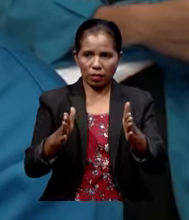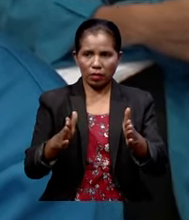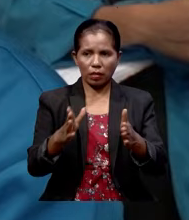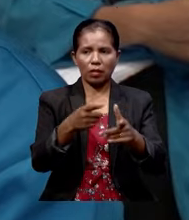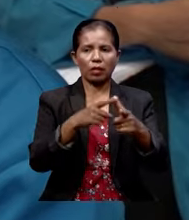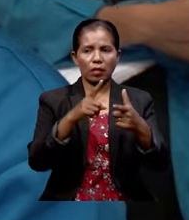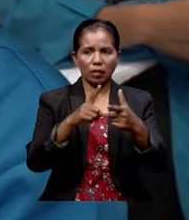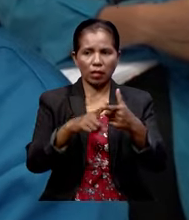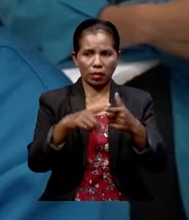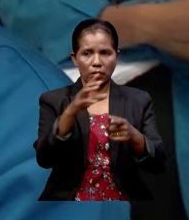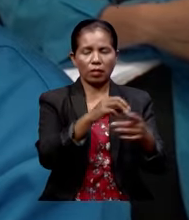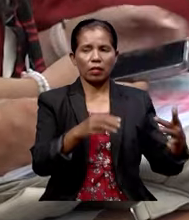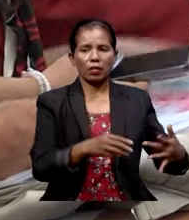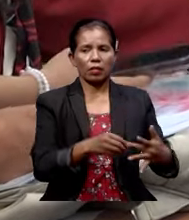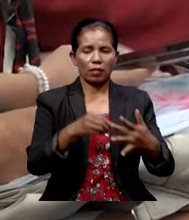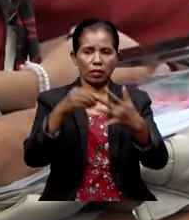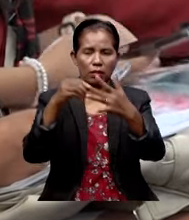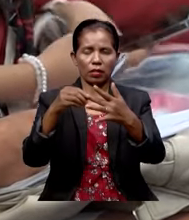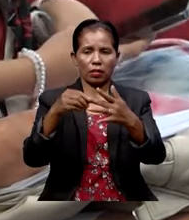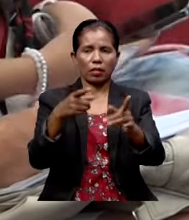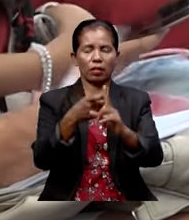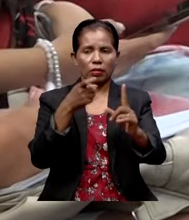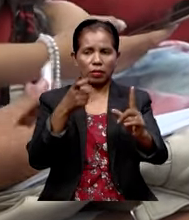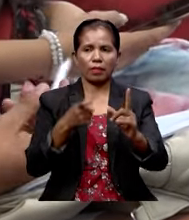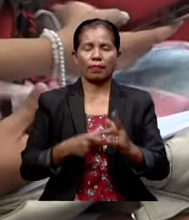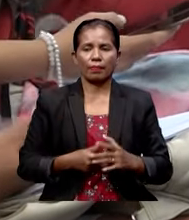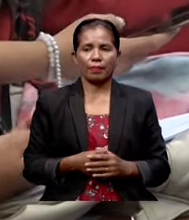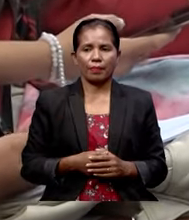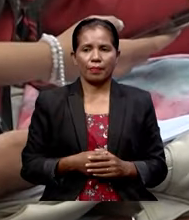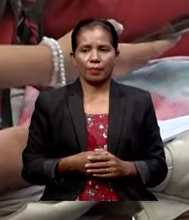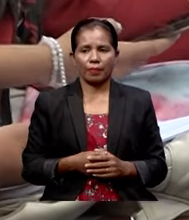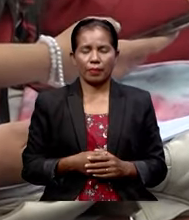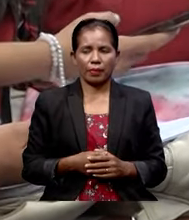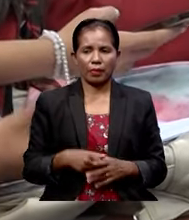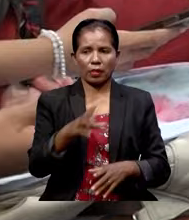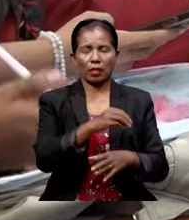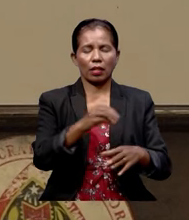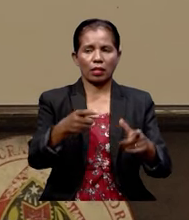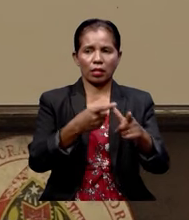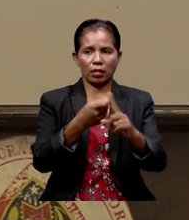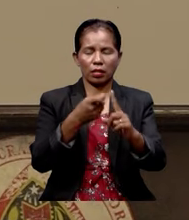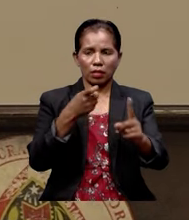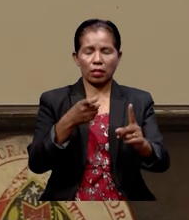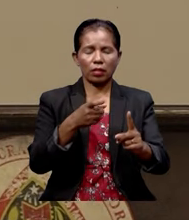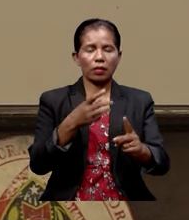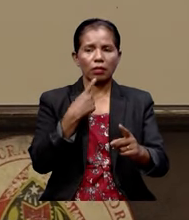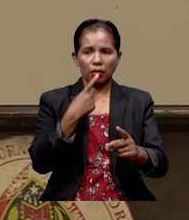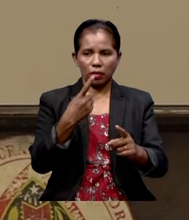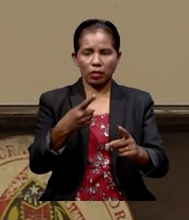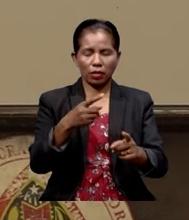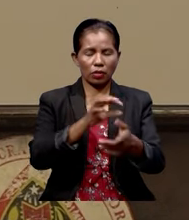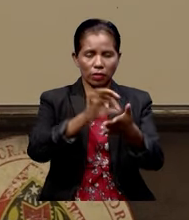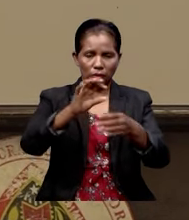profissional especializada em Rússia, firm da empresa, consultoria